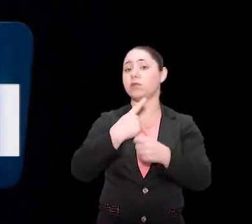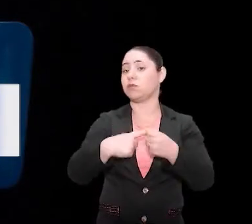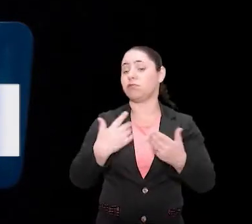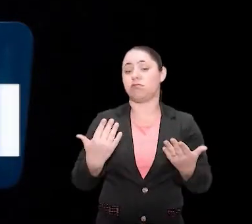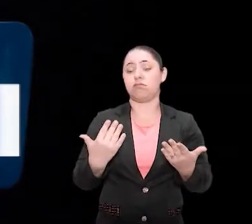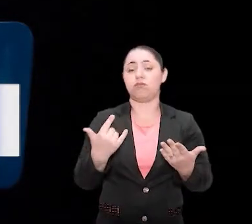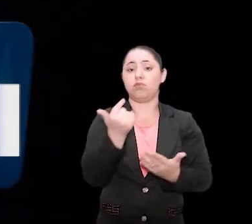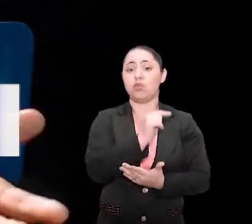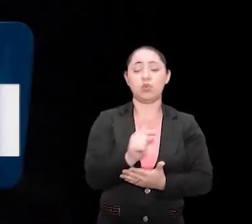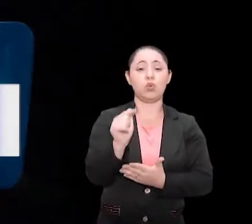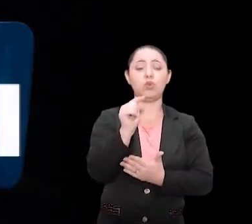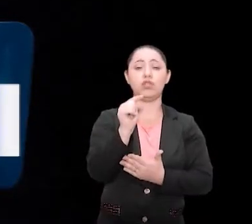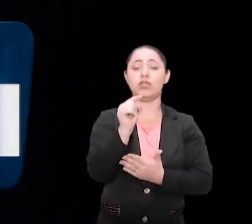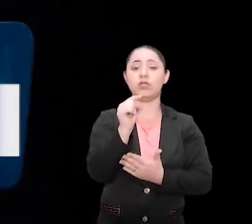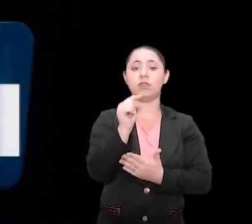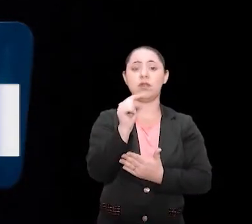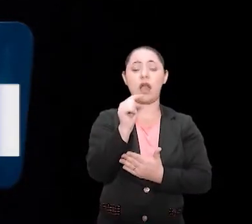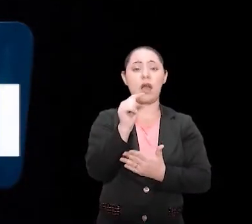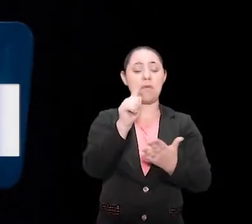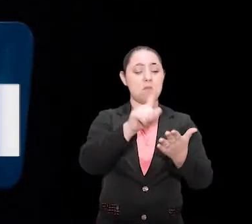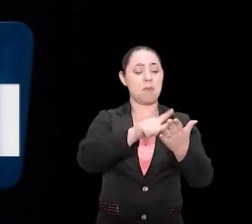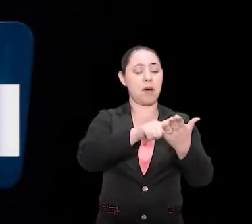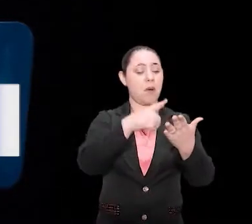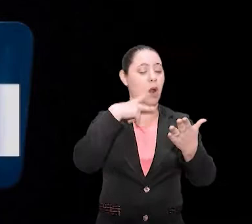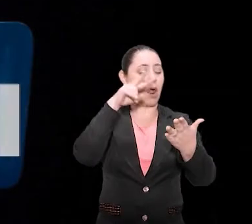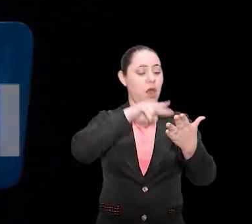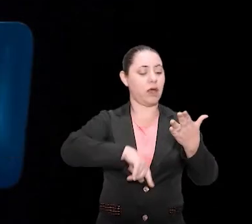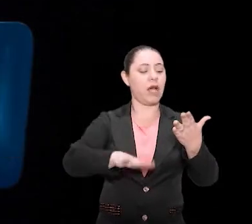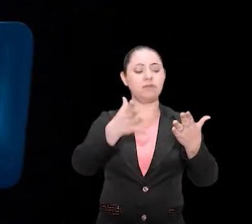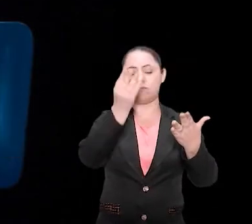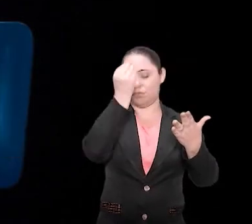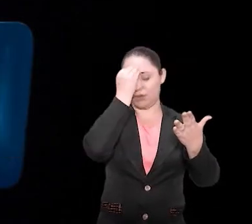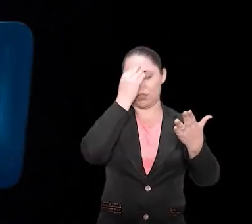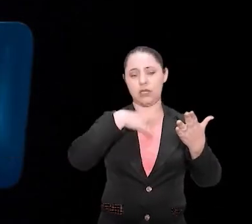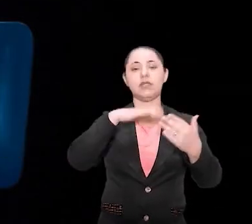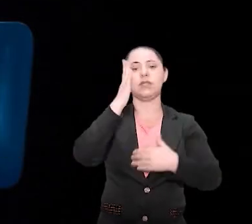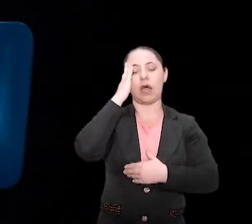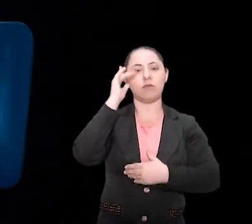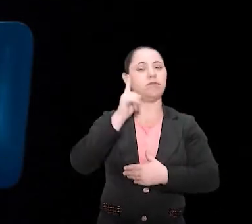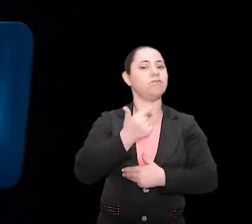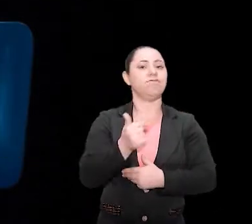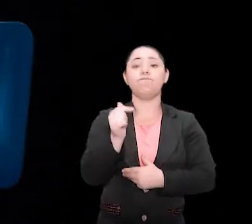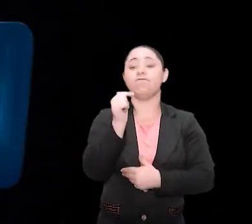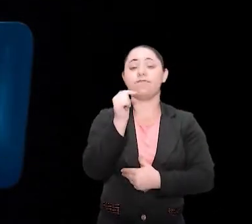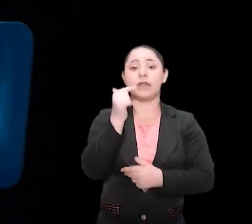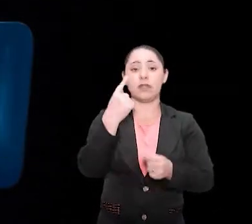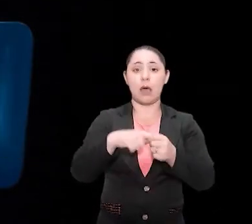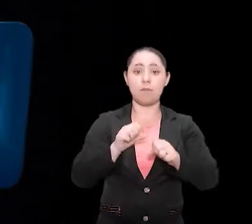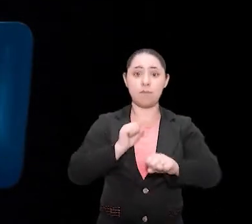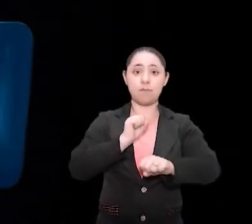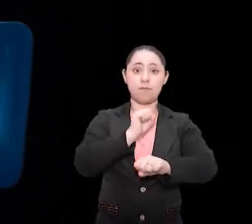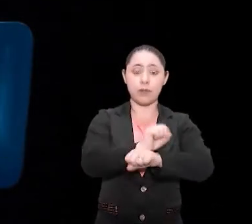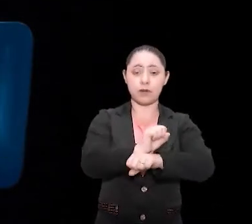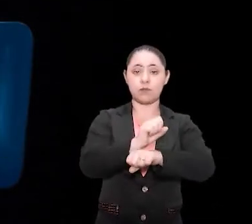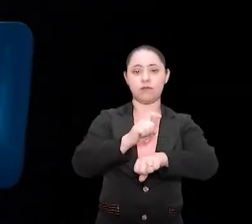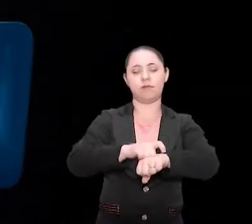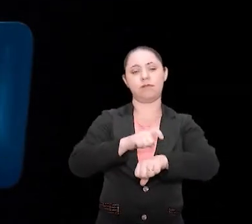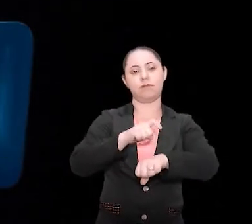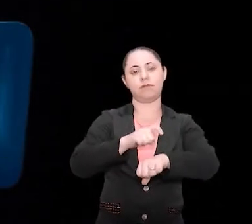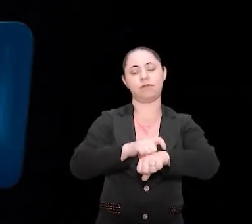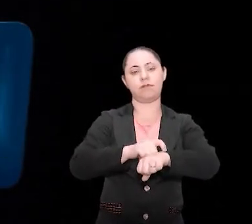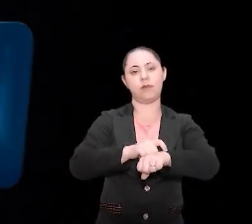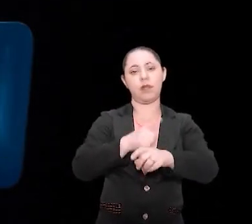existia, não existia manual para aquilo. Né? E a cidade parou em determinado momento,